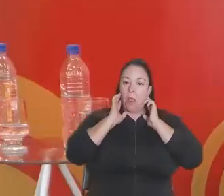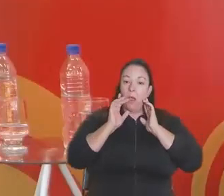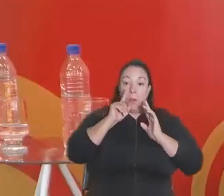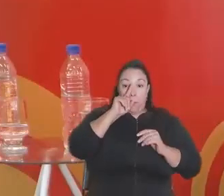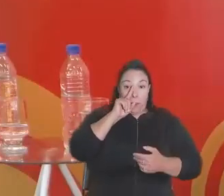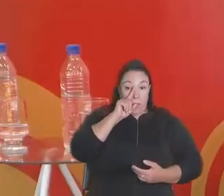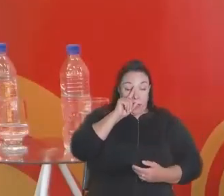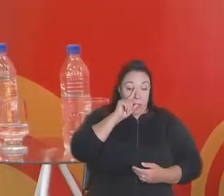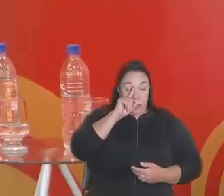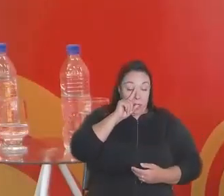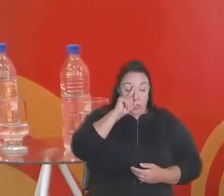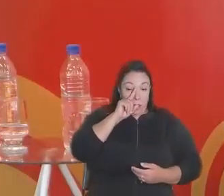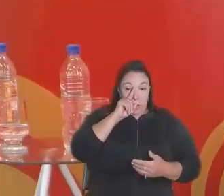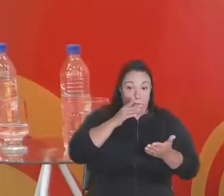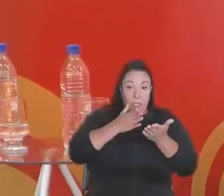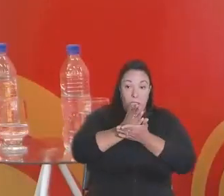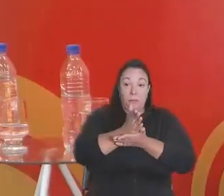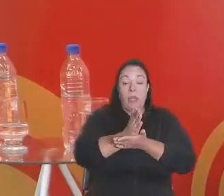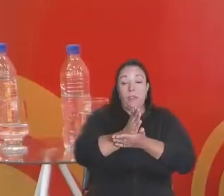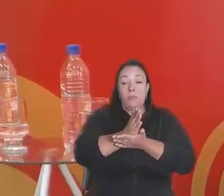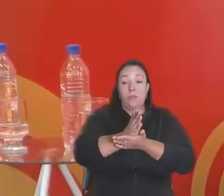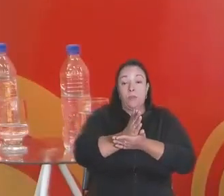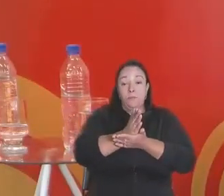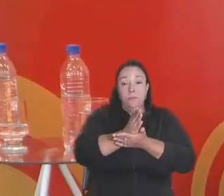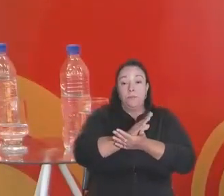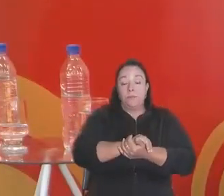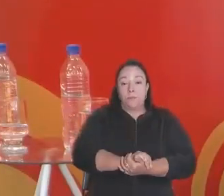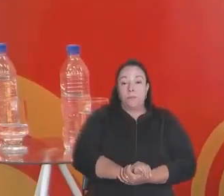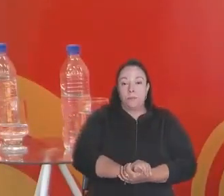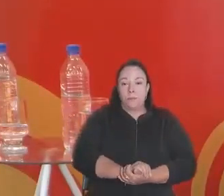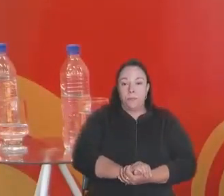hoje poderia, e hoje eu